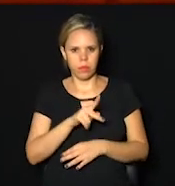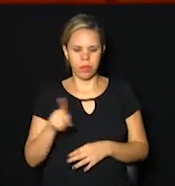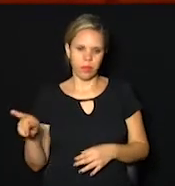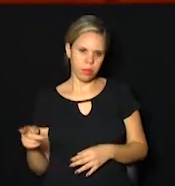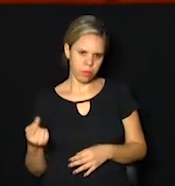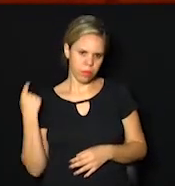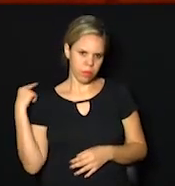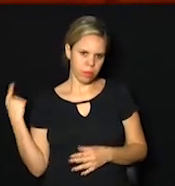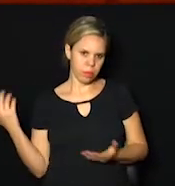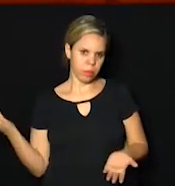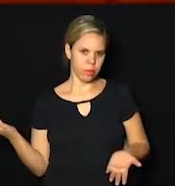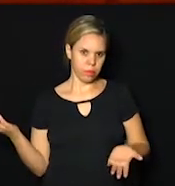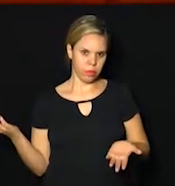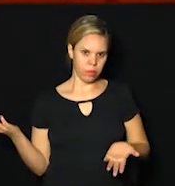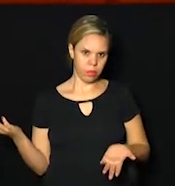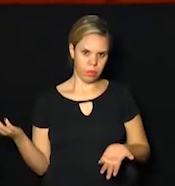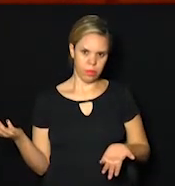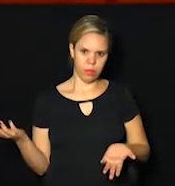passada?